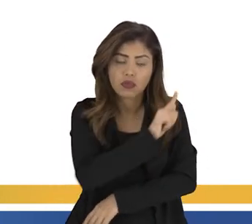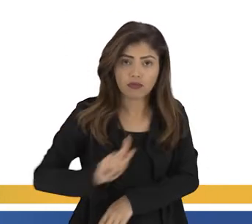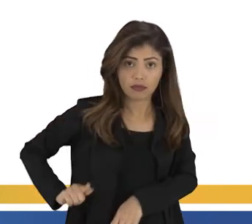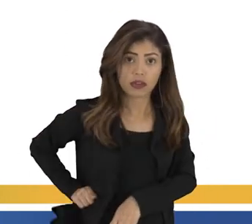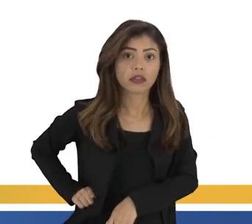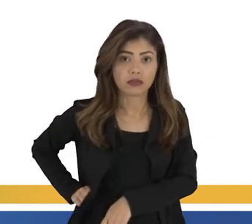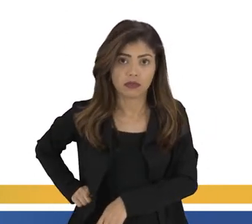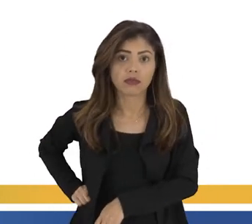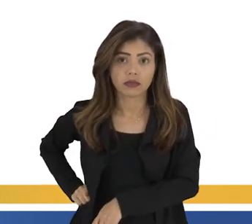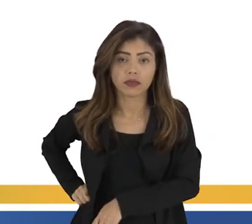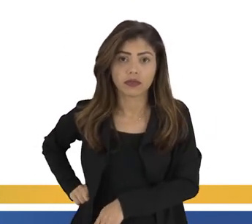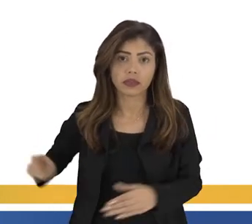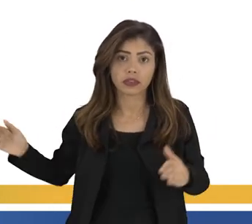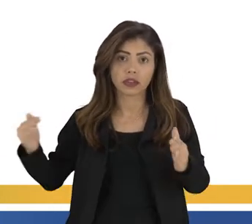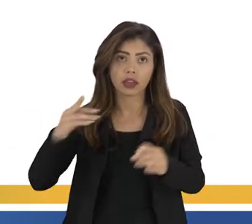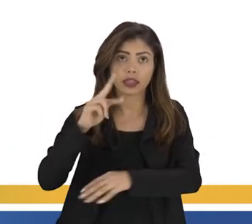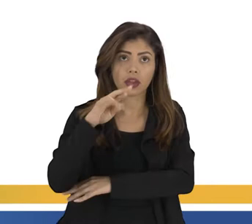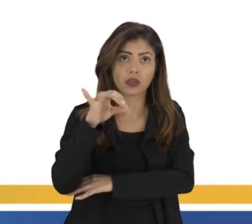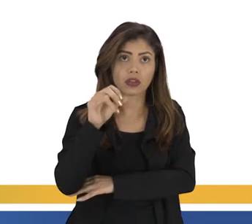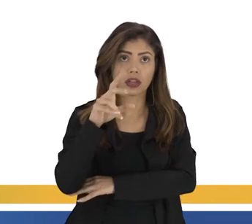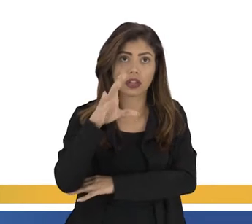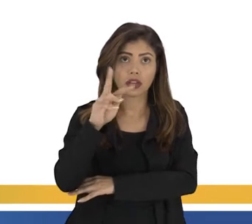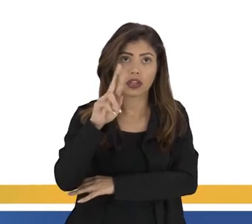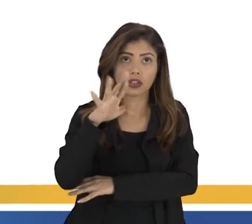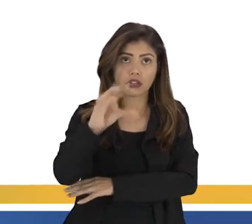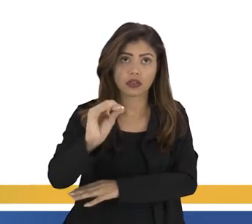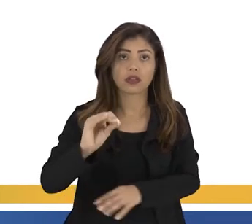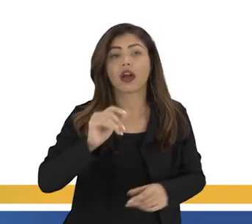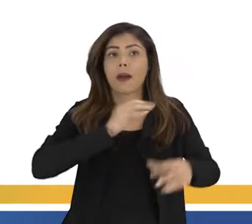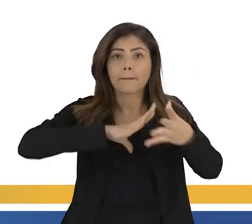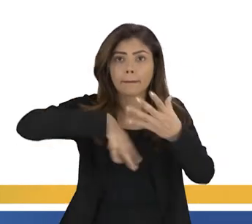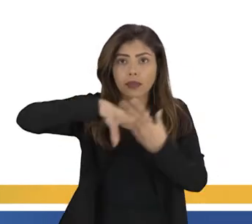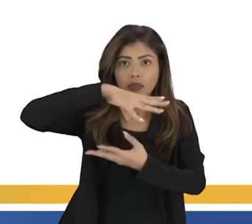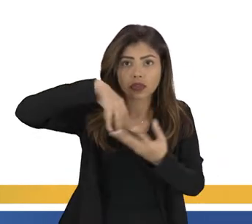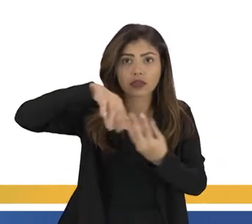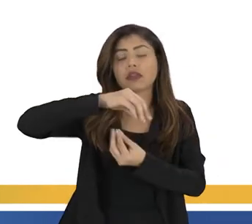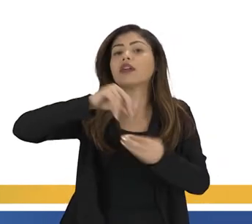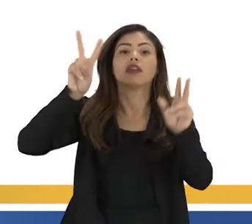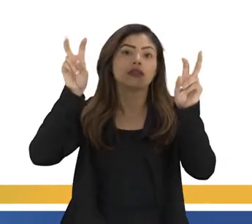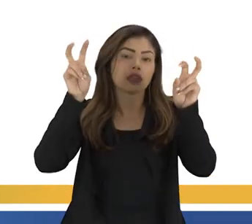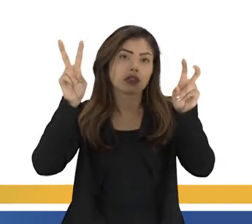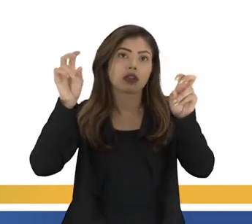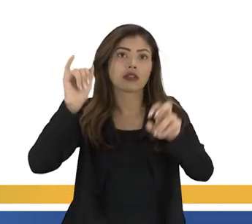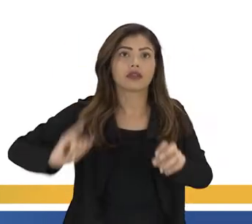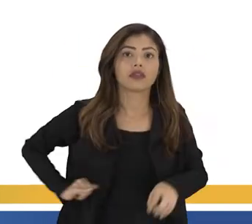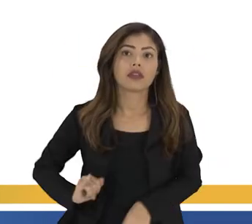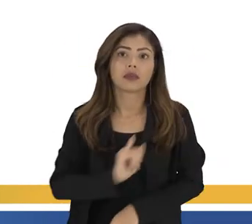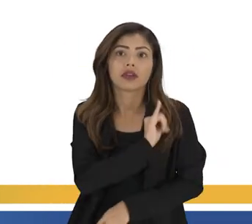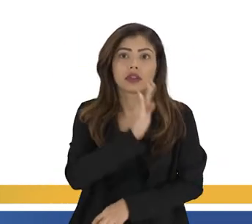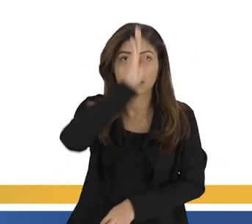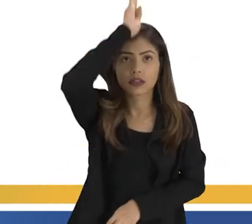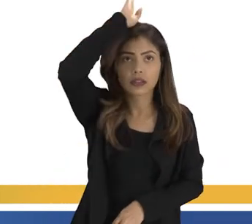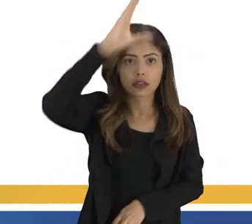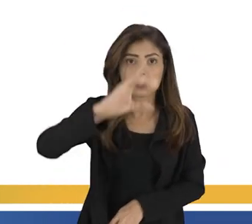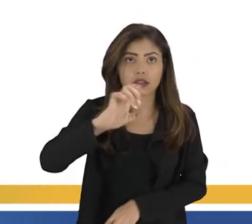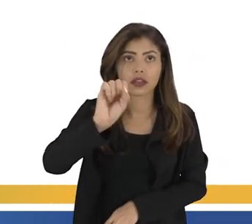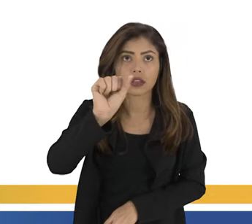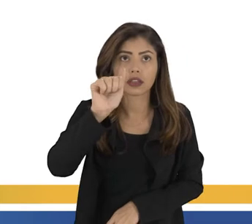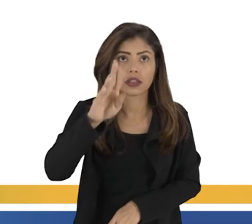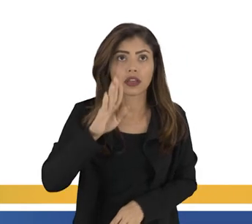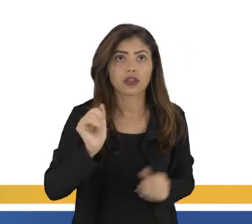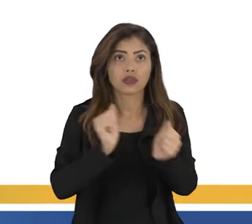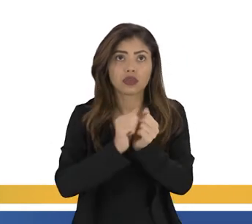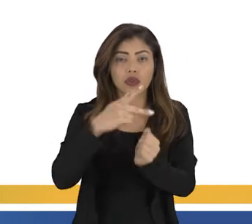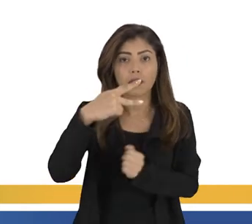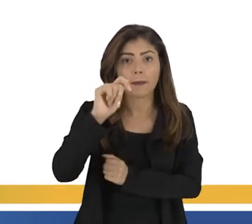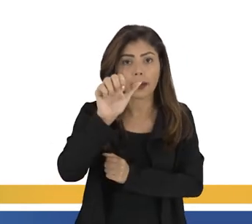governo aí até o crático misturando o título de imperador romano césar um título